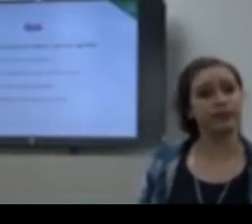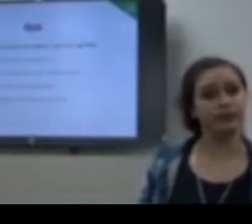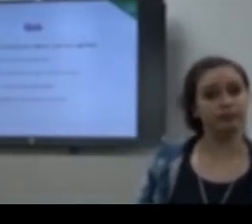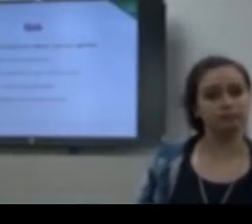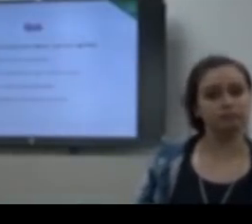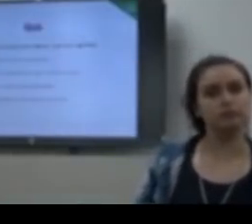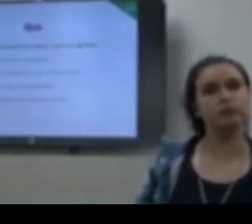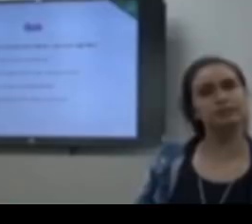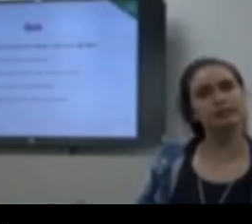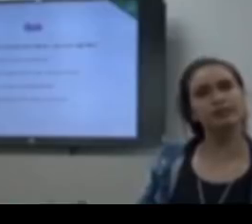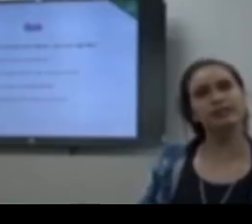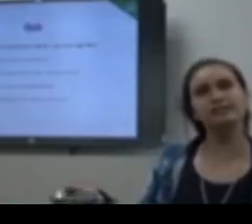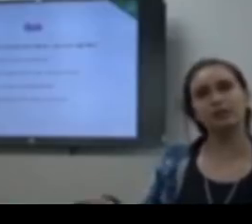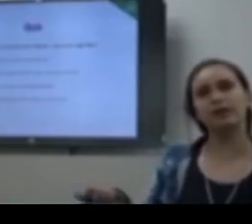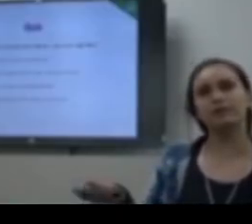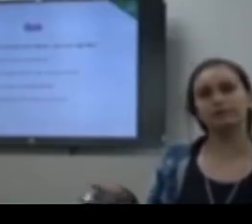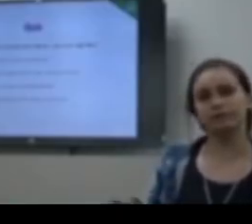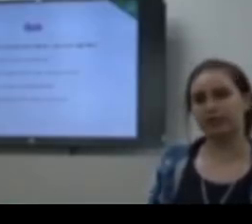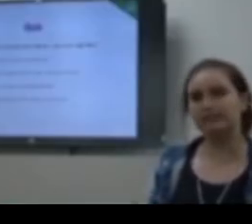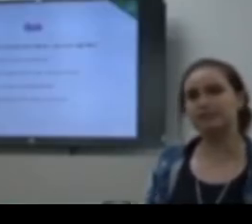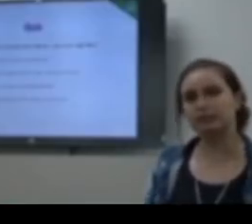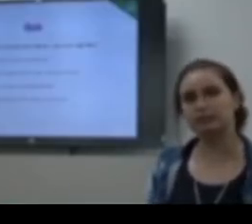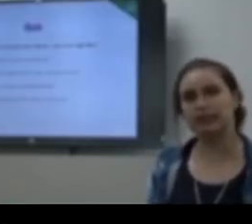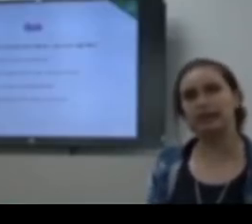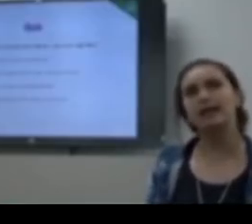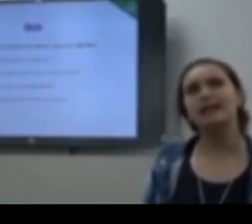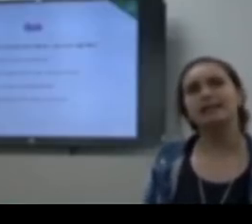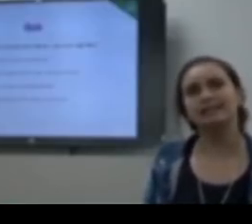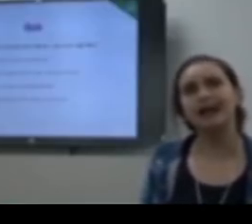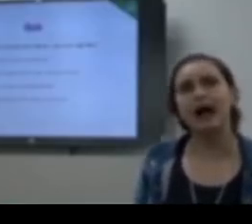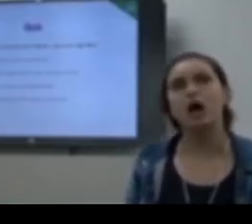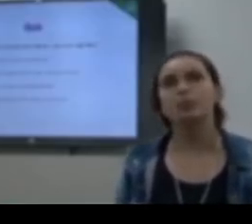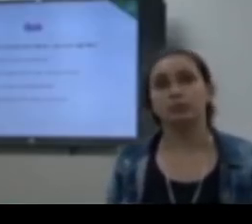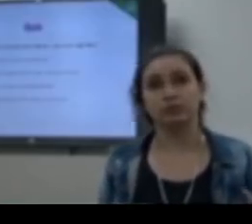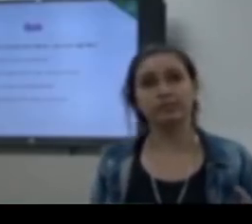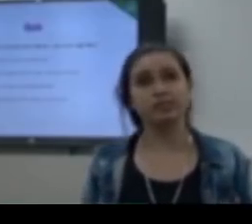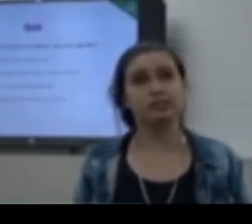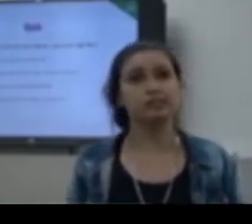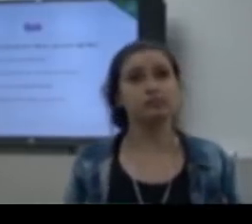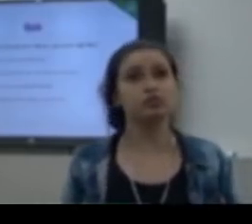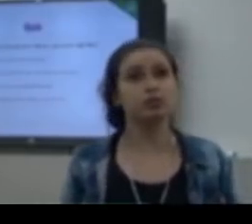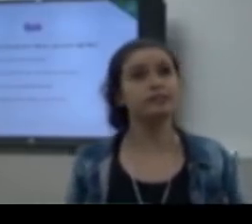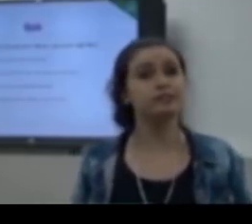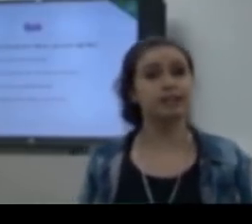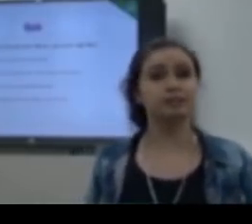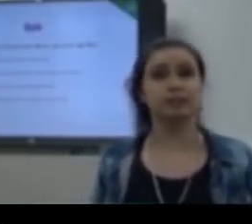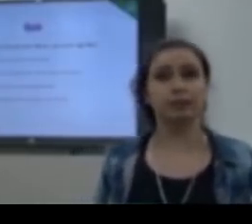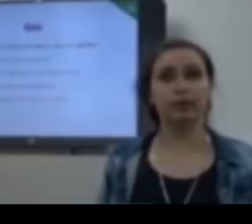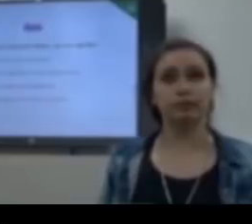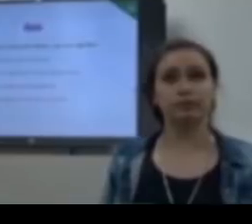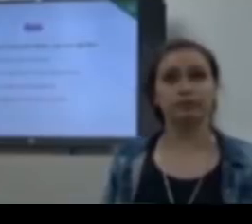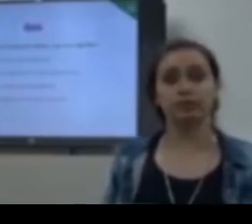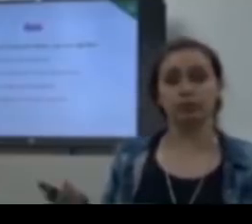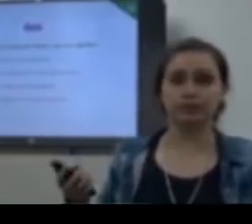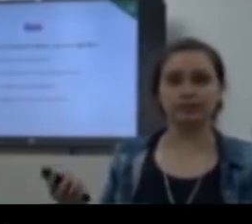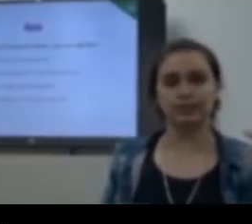que isso significa? Então, o que significa ser uma floresta secundária? Letra A. Possui vegetação de em dois